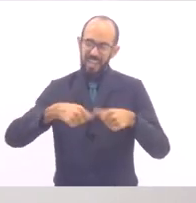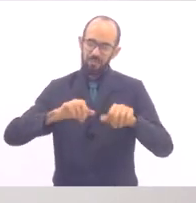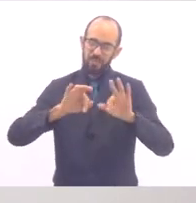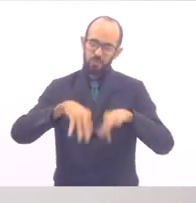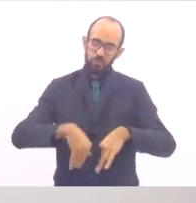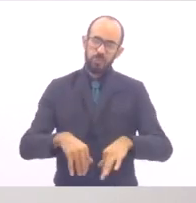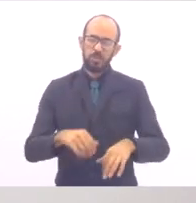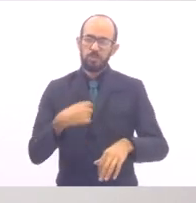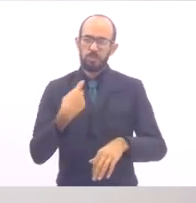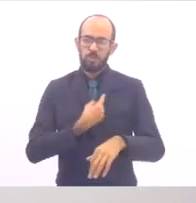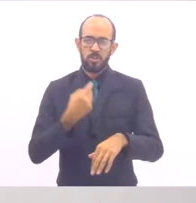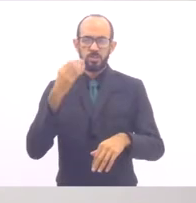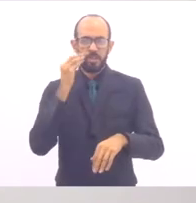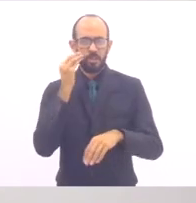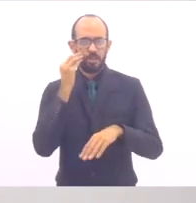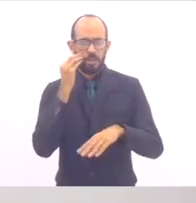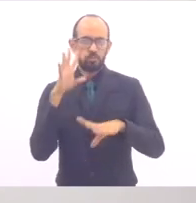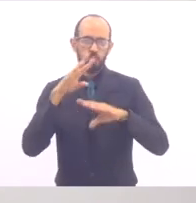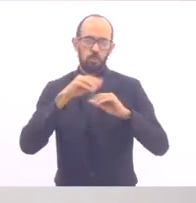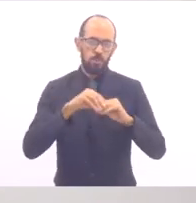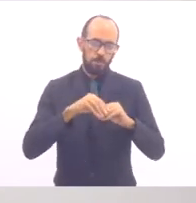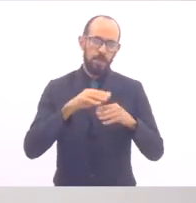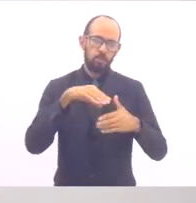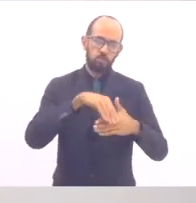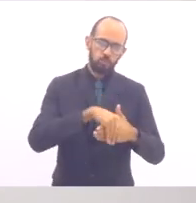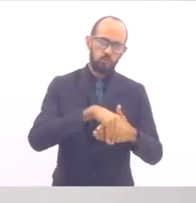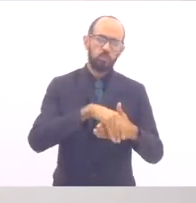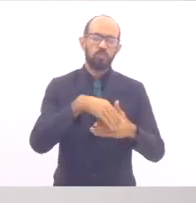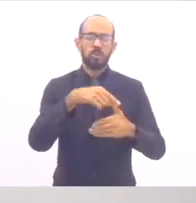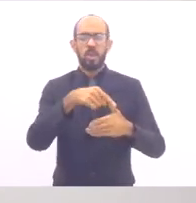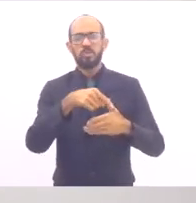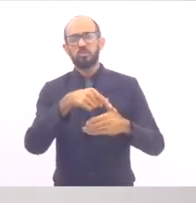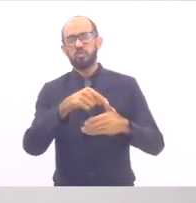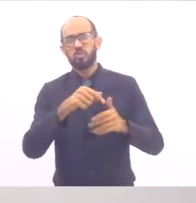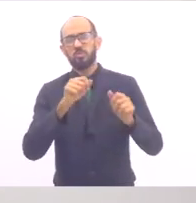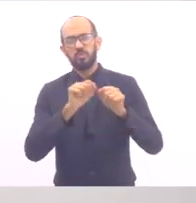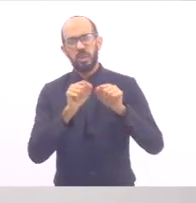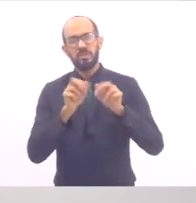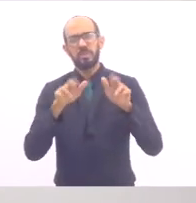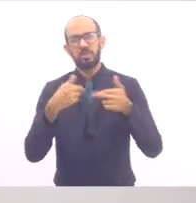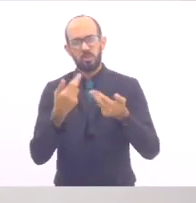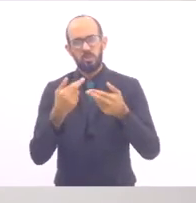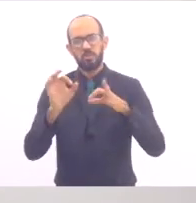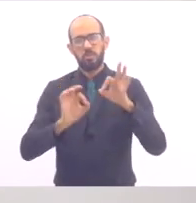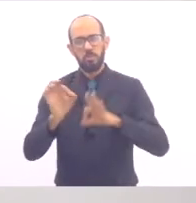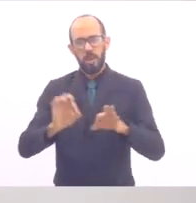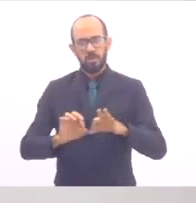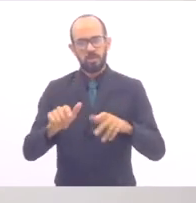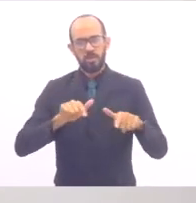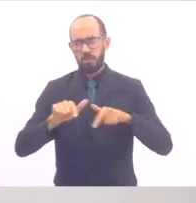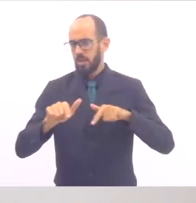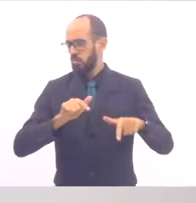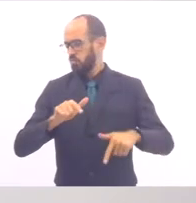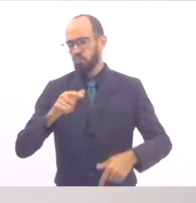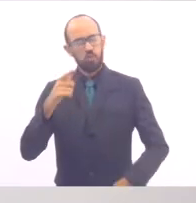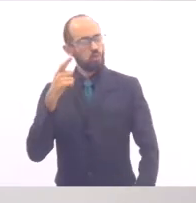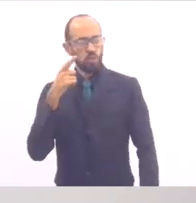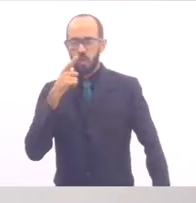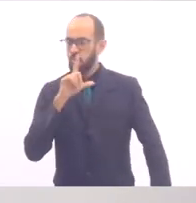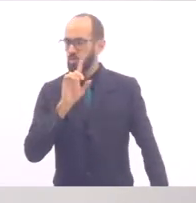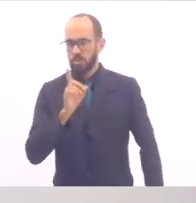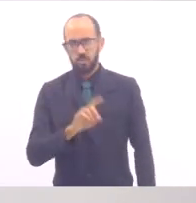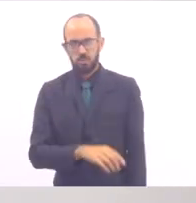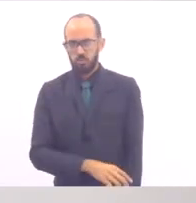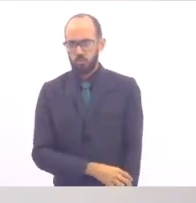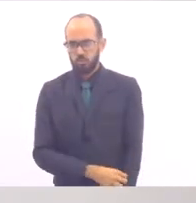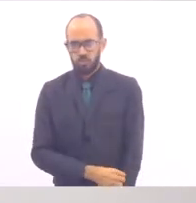gente tentou o aditamento dele, fizemos várias reuniões, falamos sobre o plano de trabalho. Não conseguimos. Não. Na época